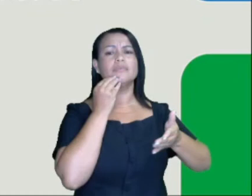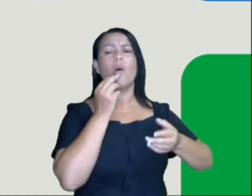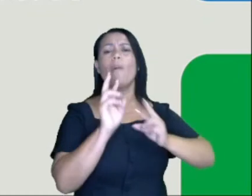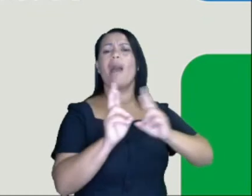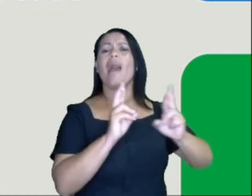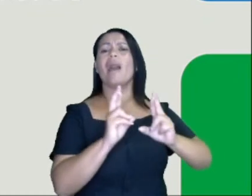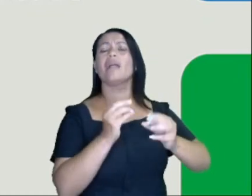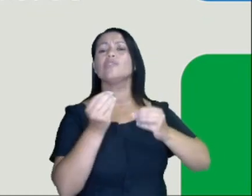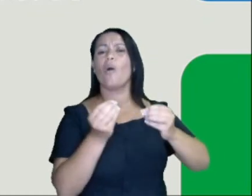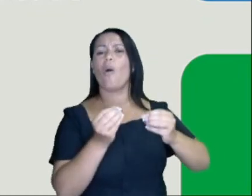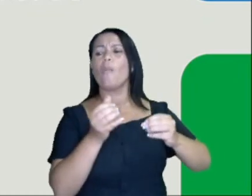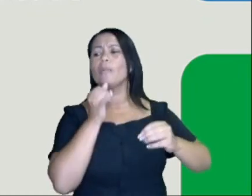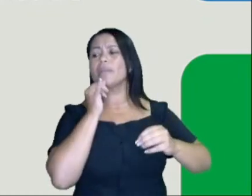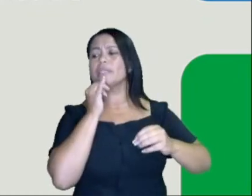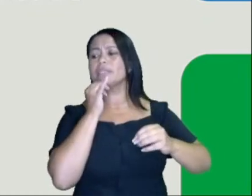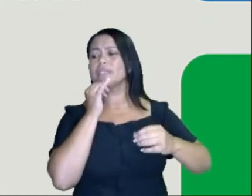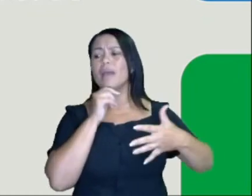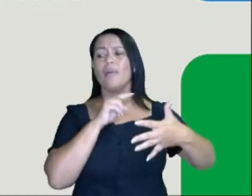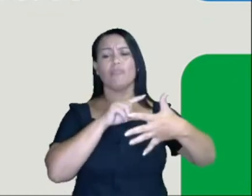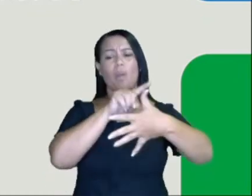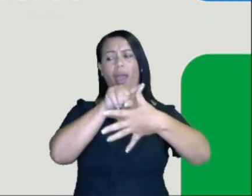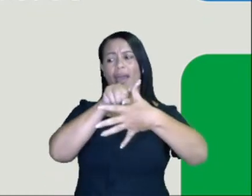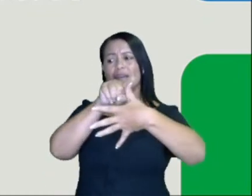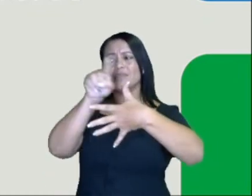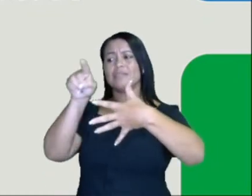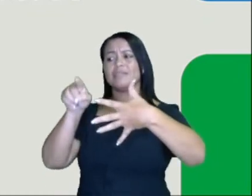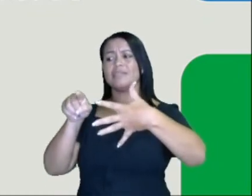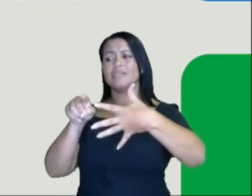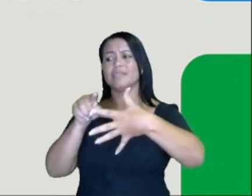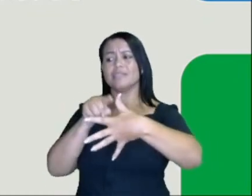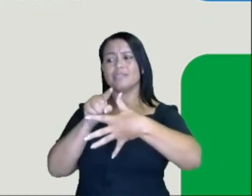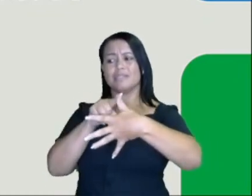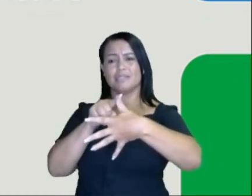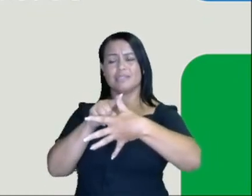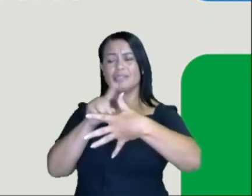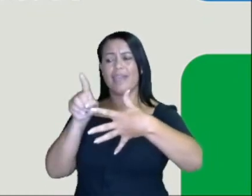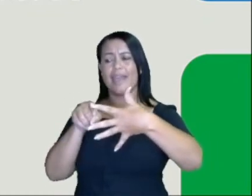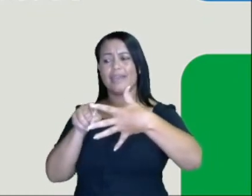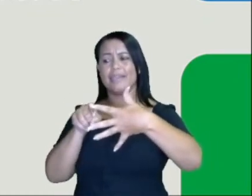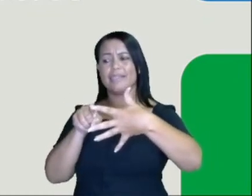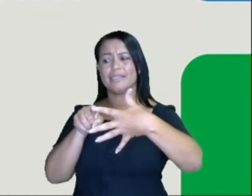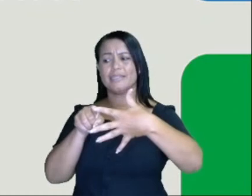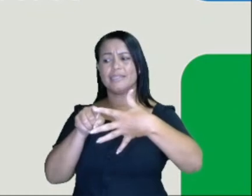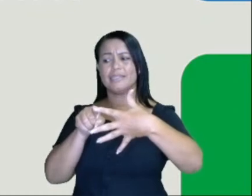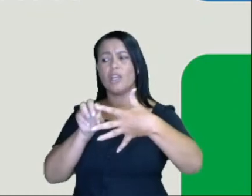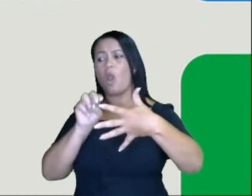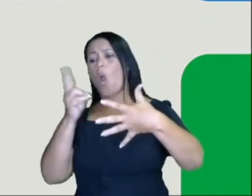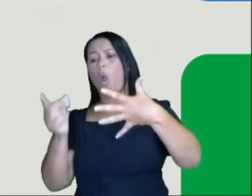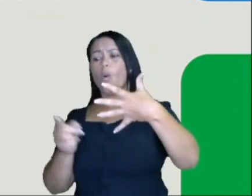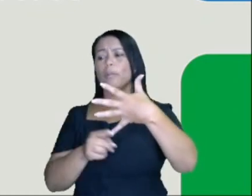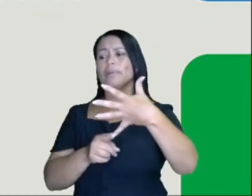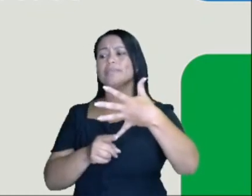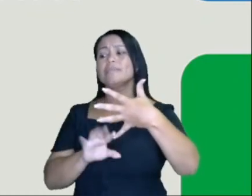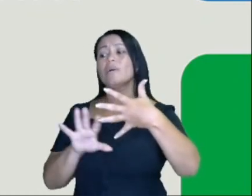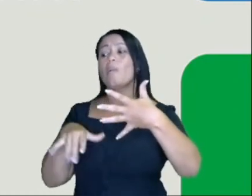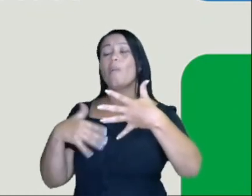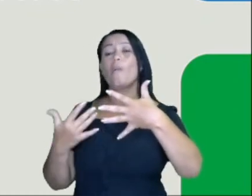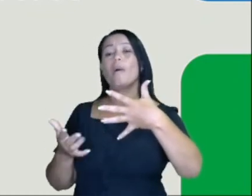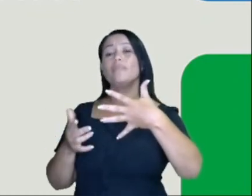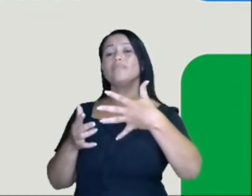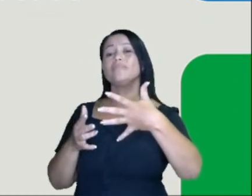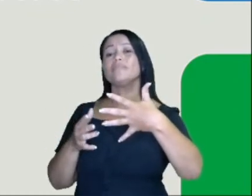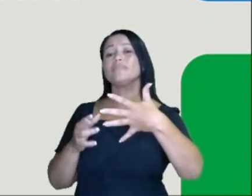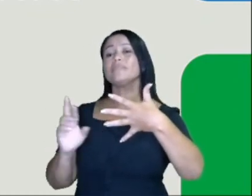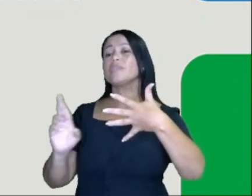entre o peixe rêmora e o tubarão, entre leões e hienas, ou entre orquídeas e plantas.